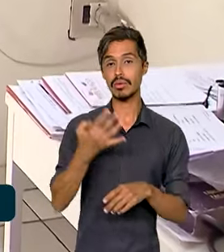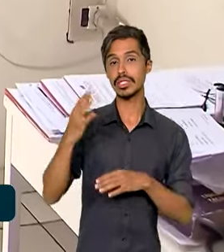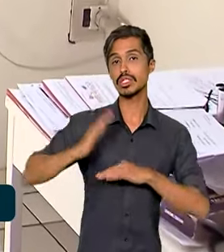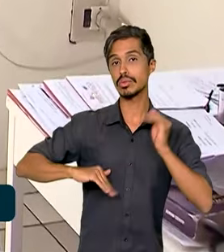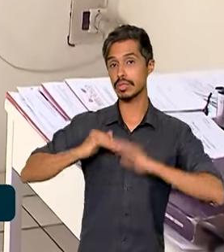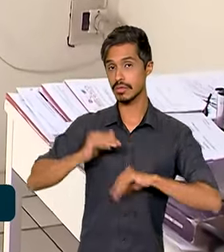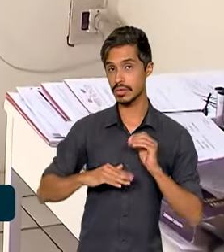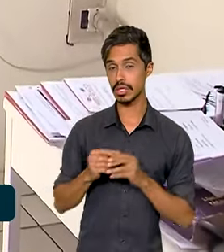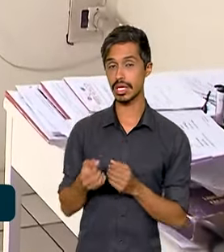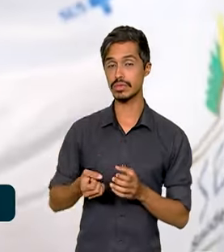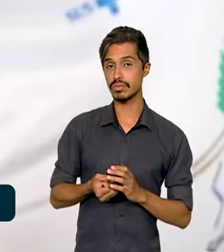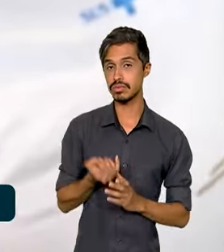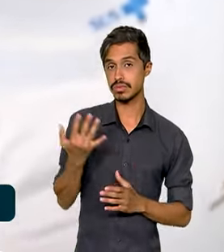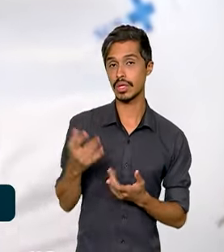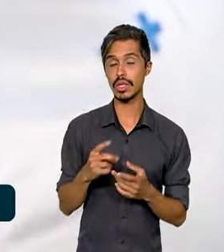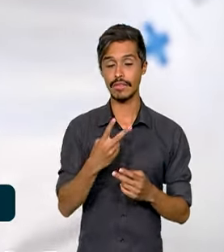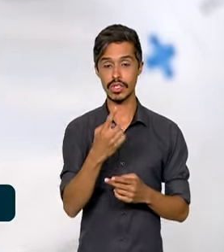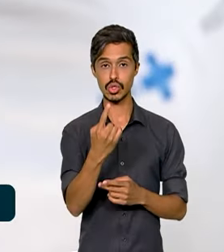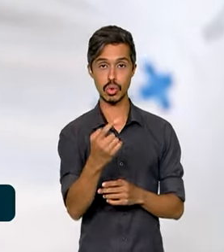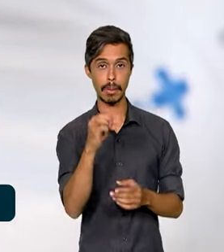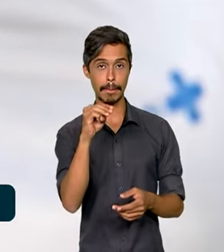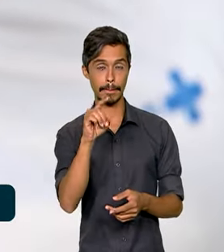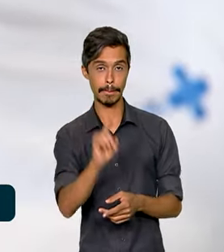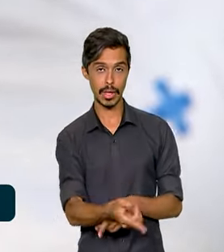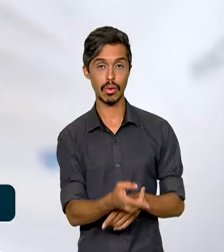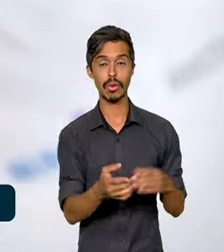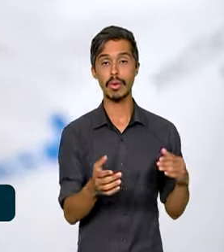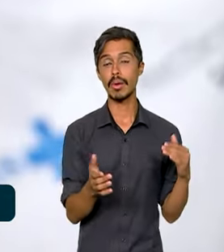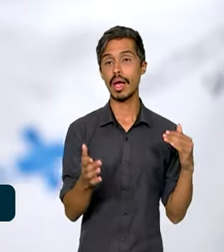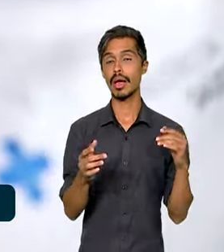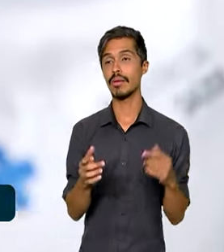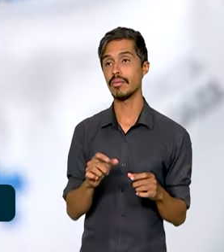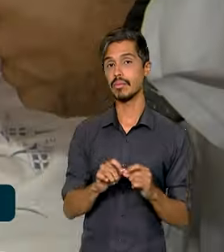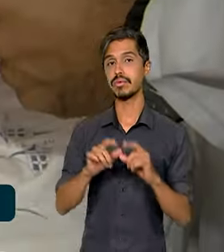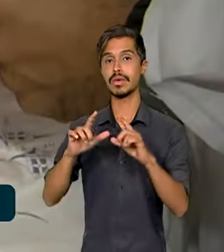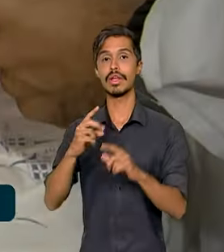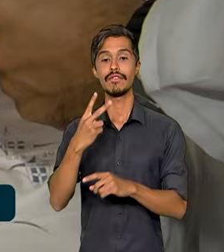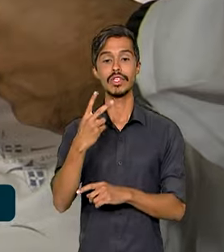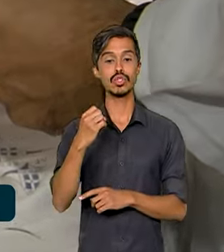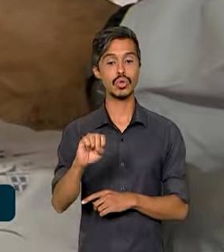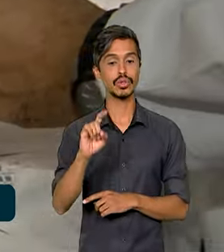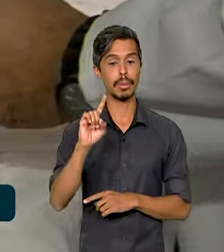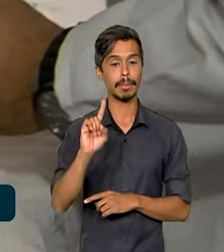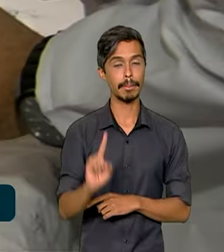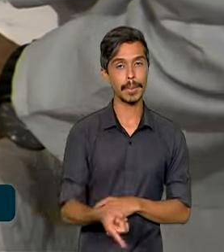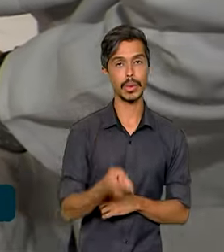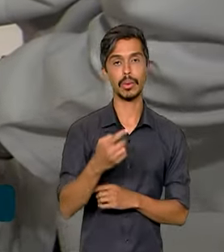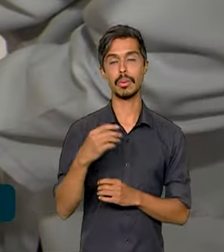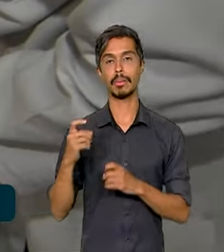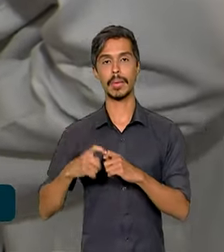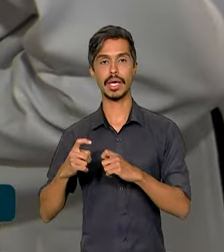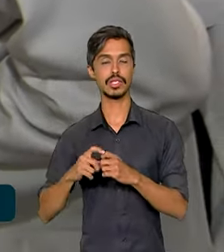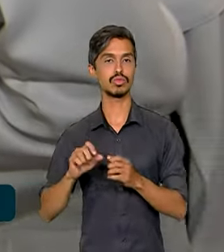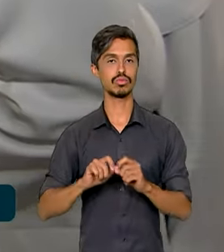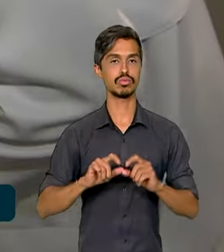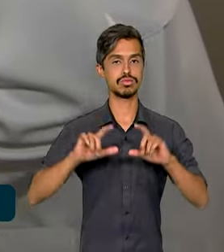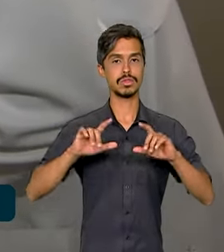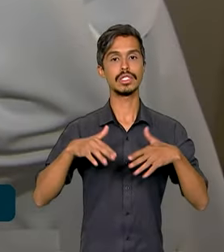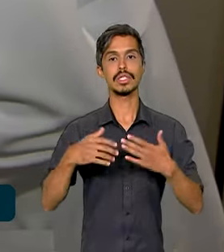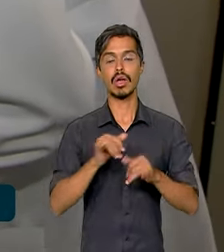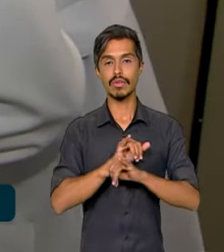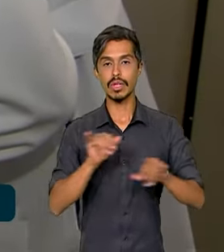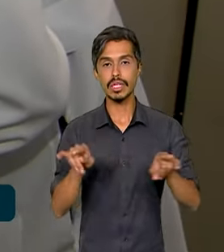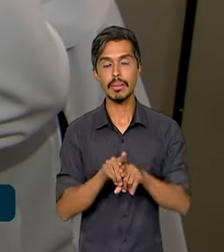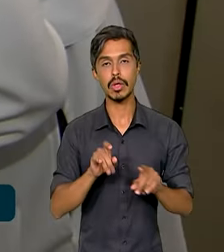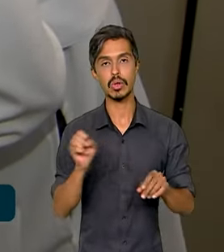profissionais de 21.000 para 28.000 médicos Lula também anunciou uma nova etapa